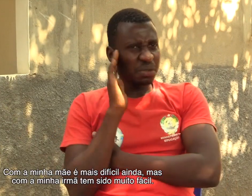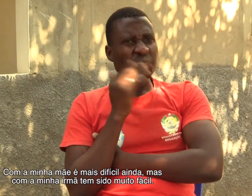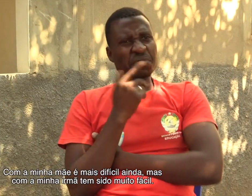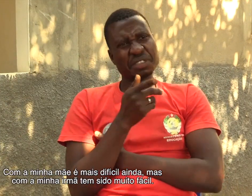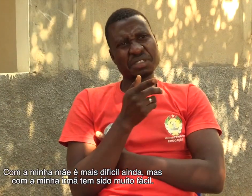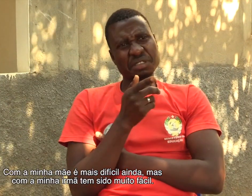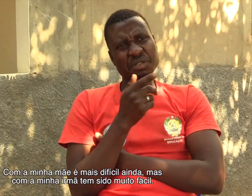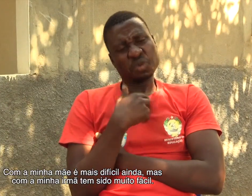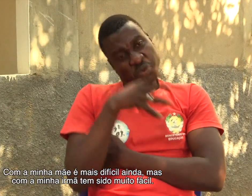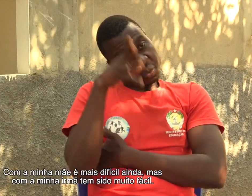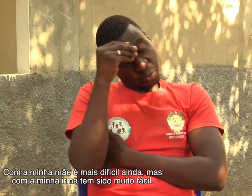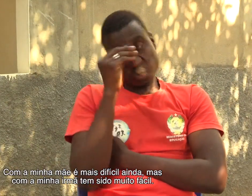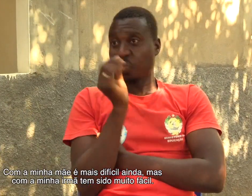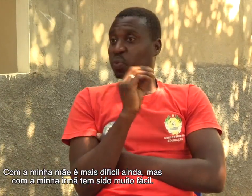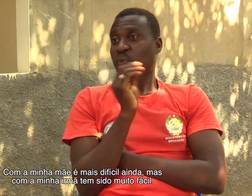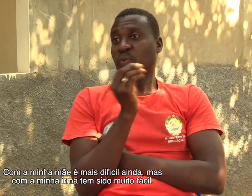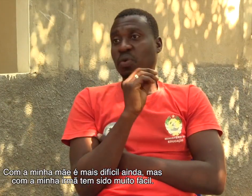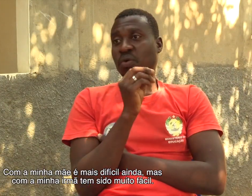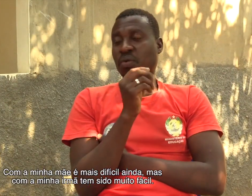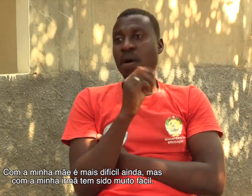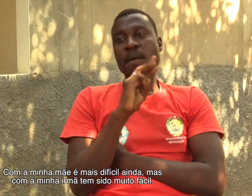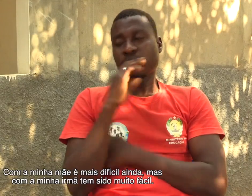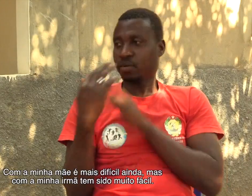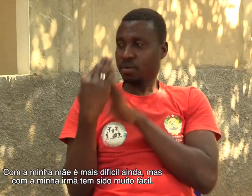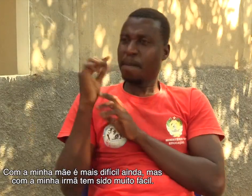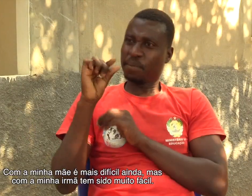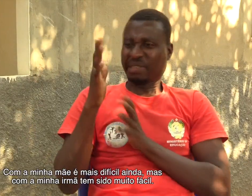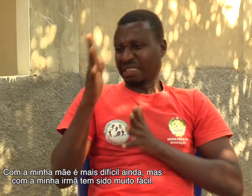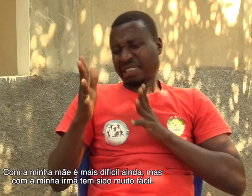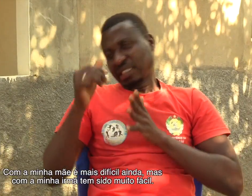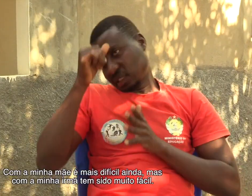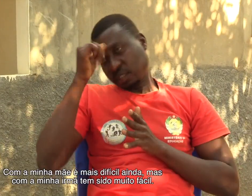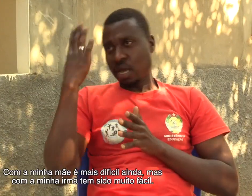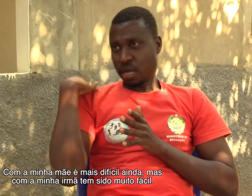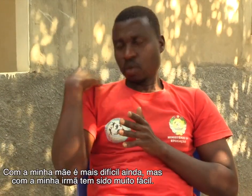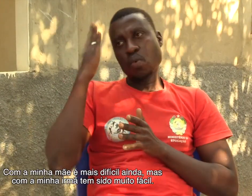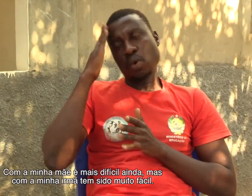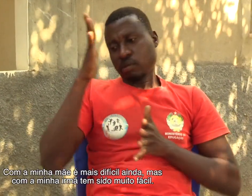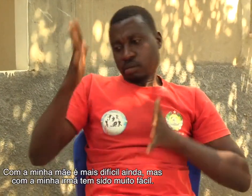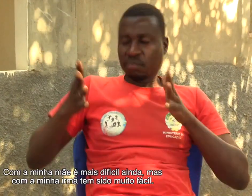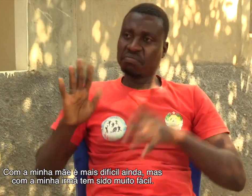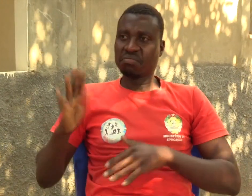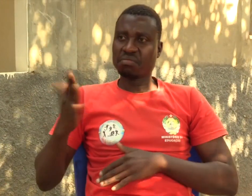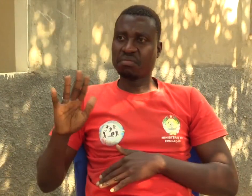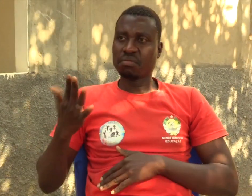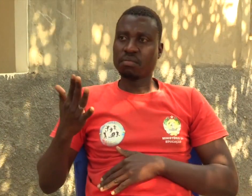Com a minha mãe é mais difícil ainda, mas com a minha irmã tem sido um pouco fácil.